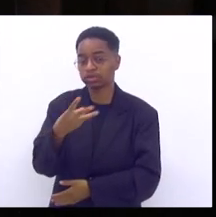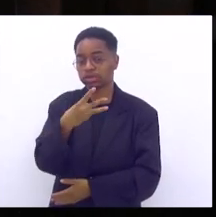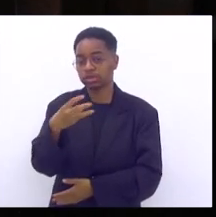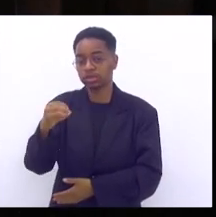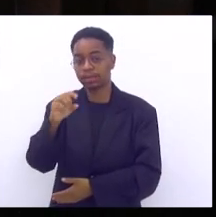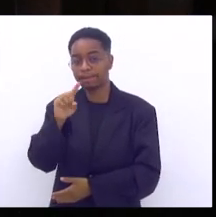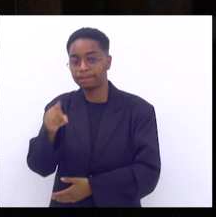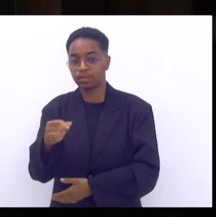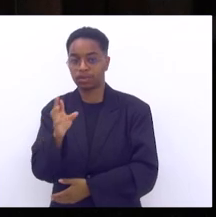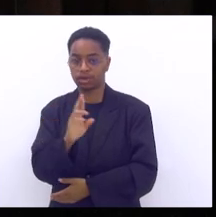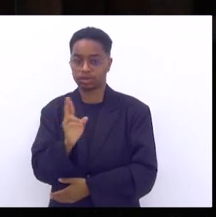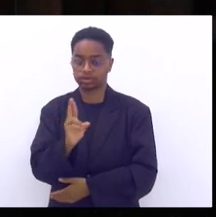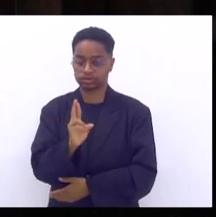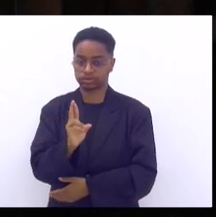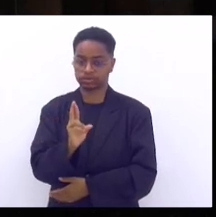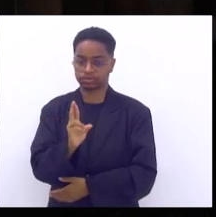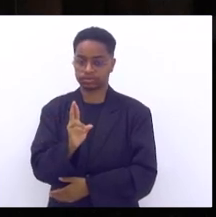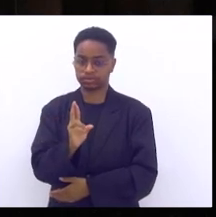R$ 79.300.000.